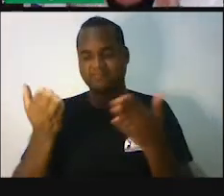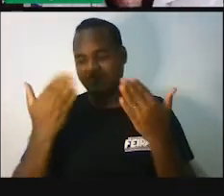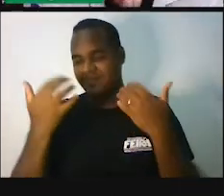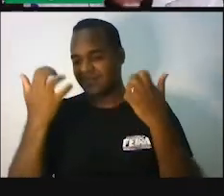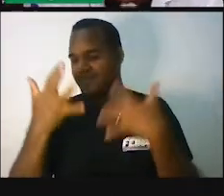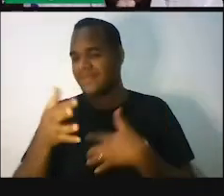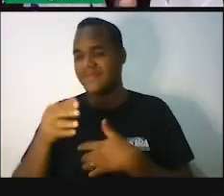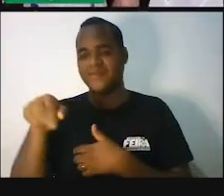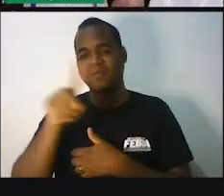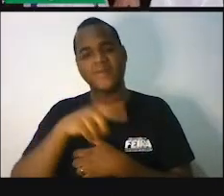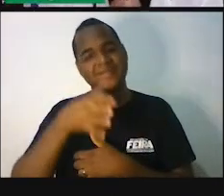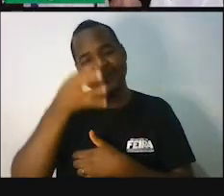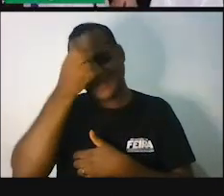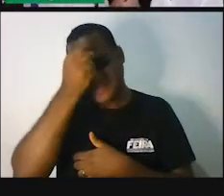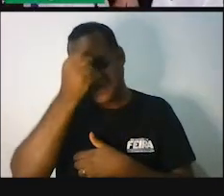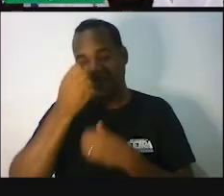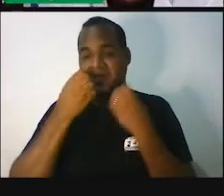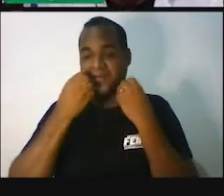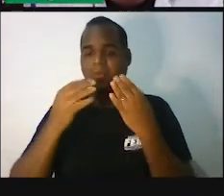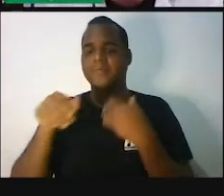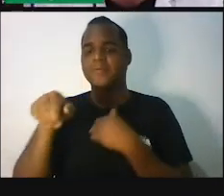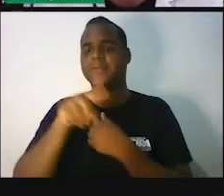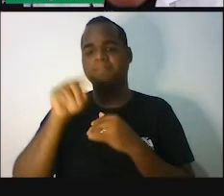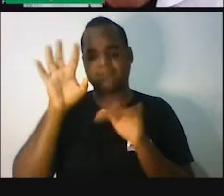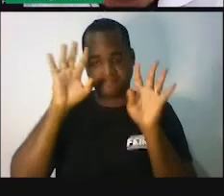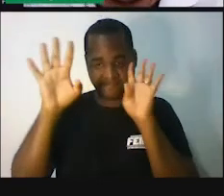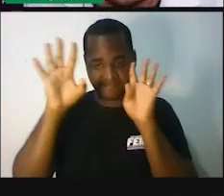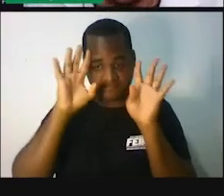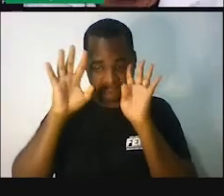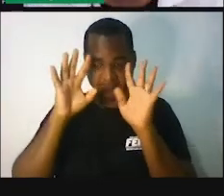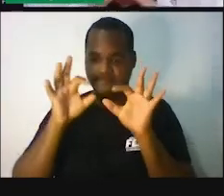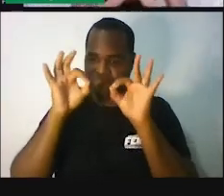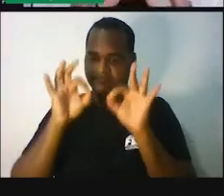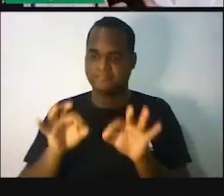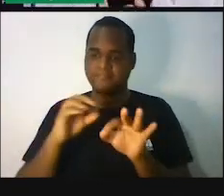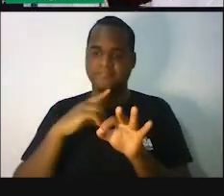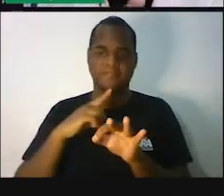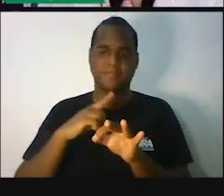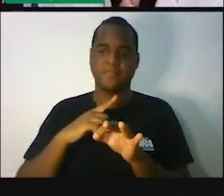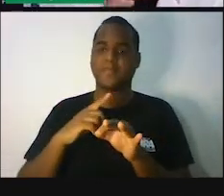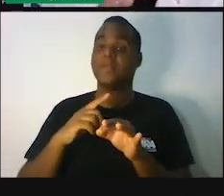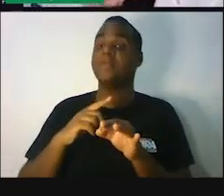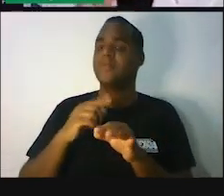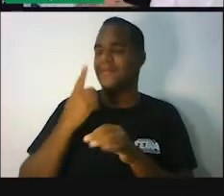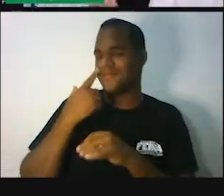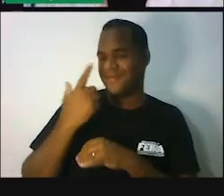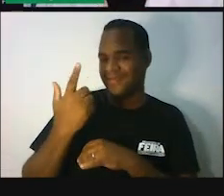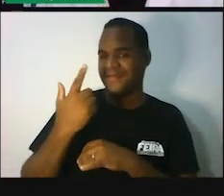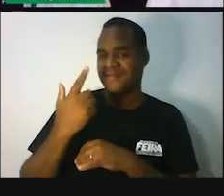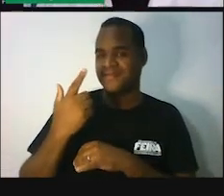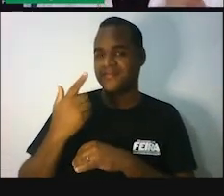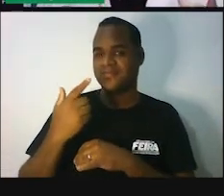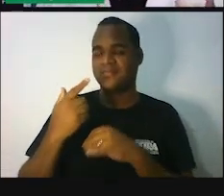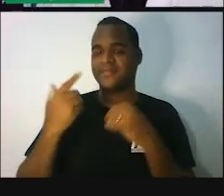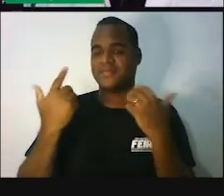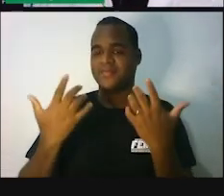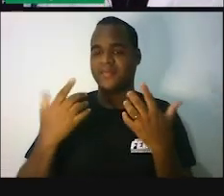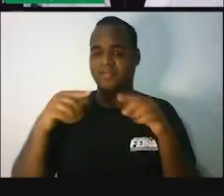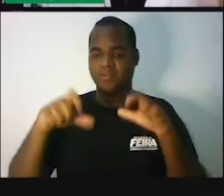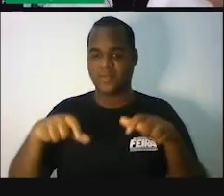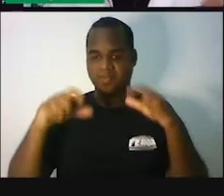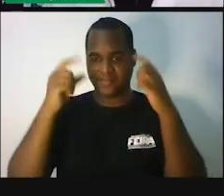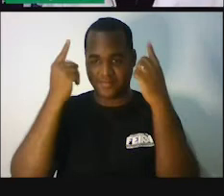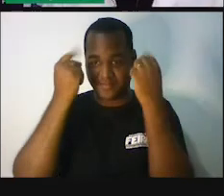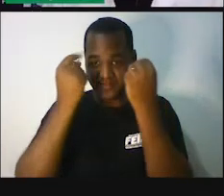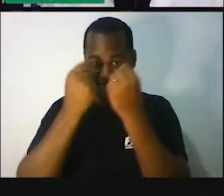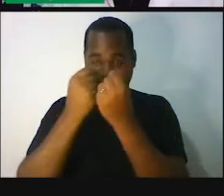vem conosco. Vamos pensar nessa situação aí. Olha só, na Grécia Antiga, que